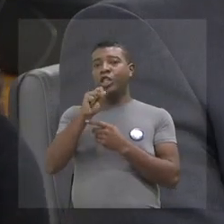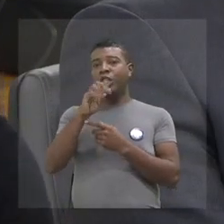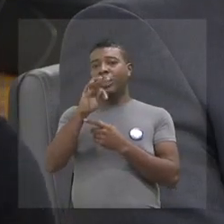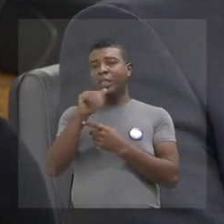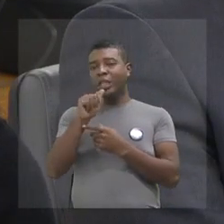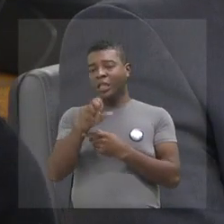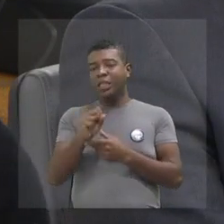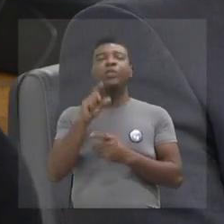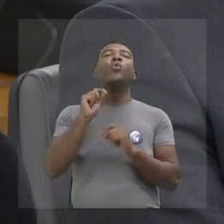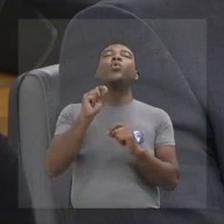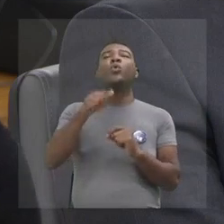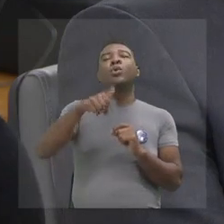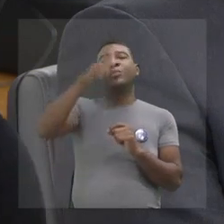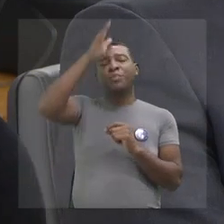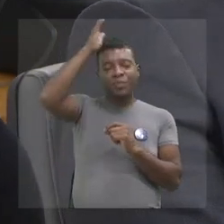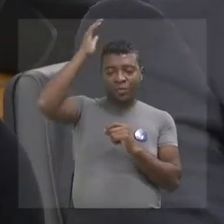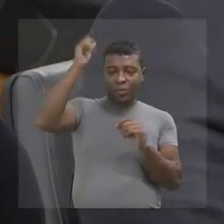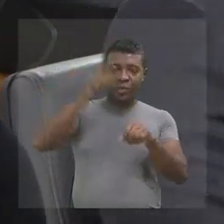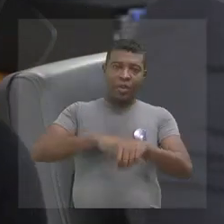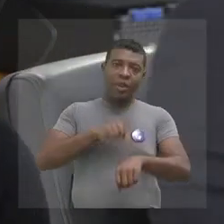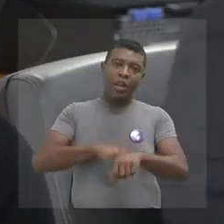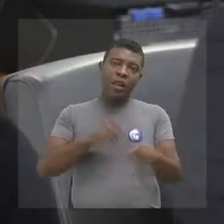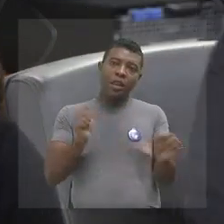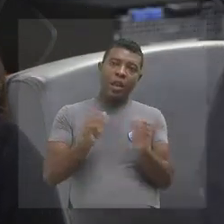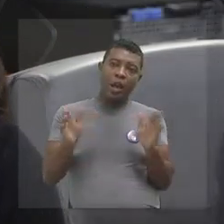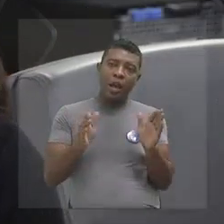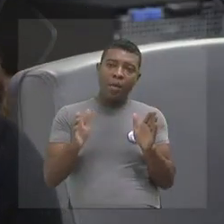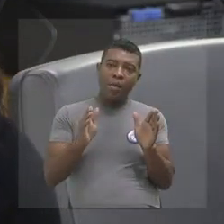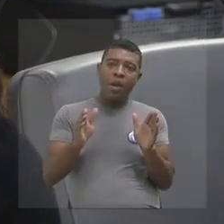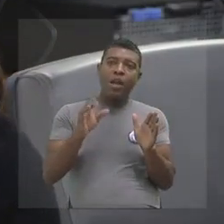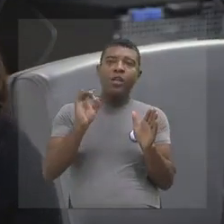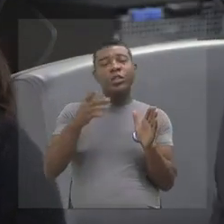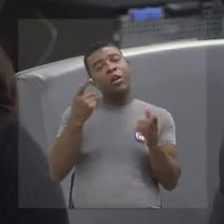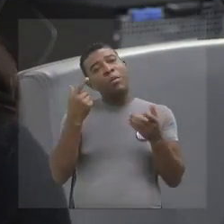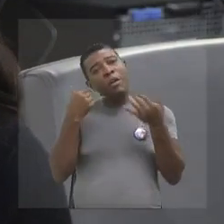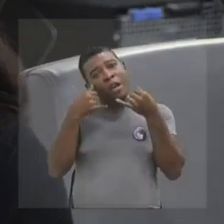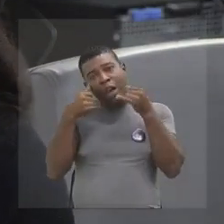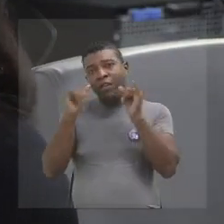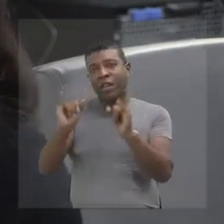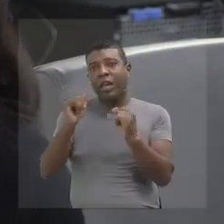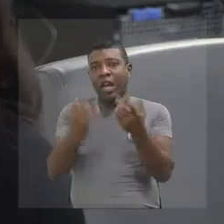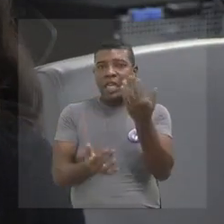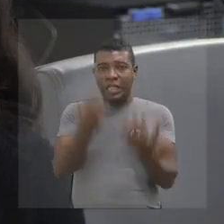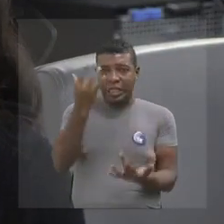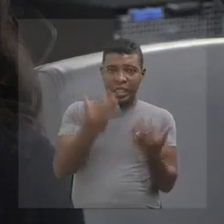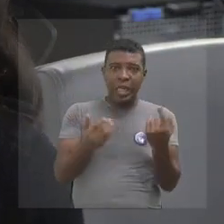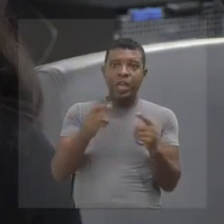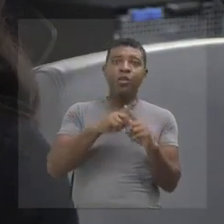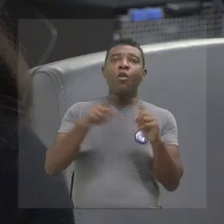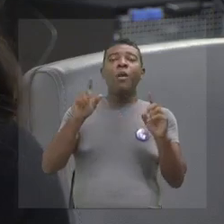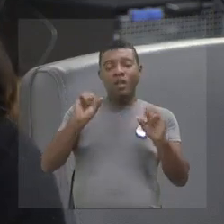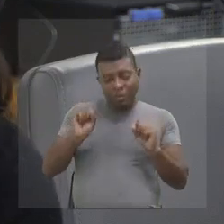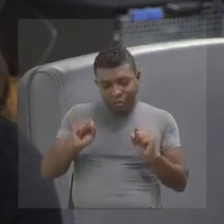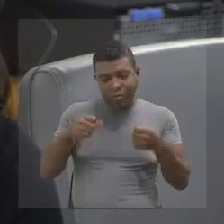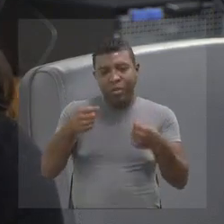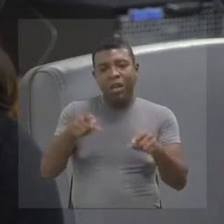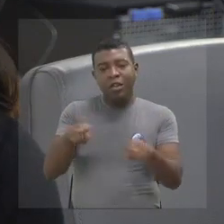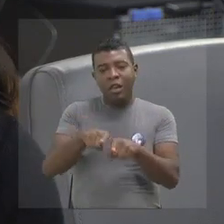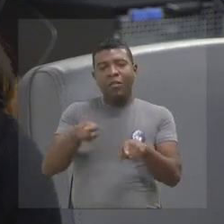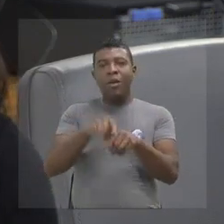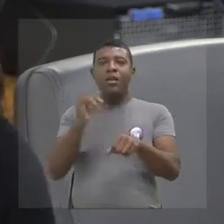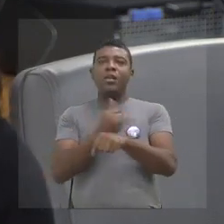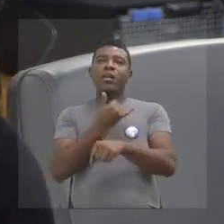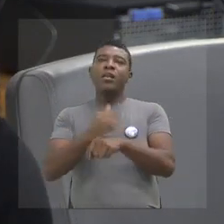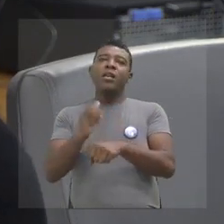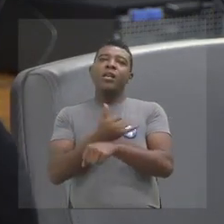trabalham conosco nesse período não apenas no combate à sensor excesso mas também nas ações preventivas nos aceiros